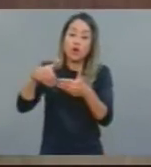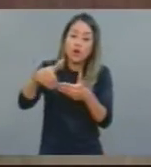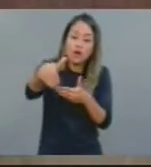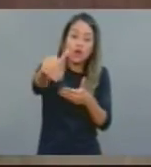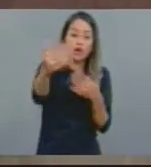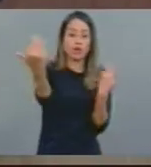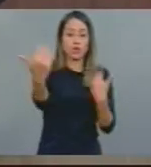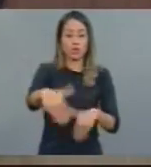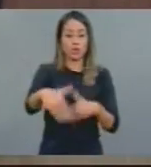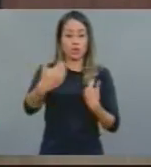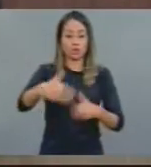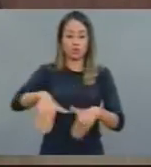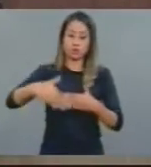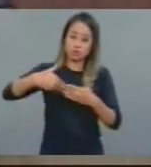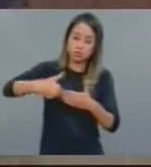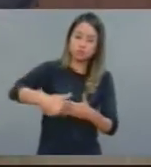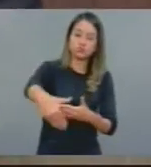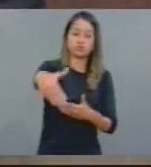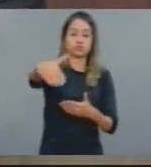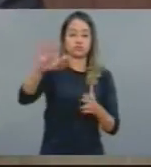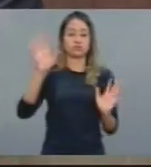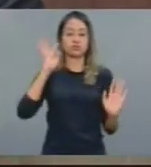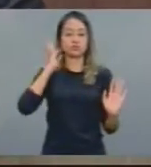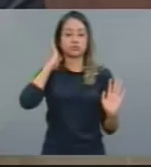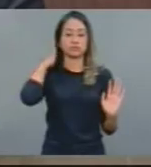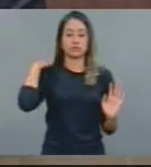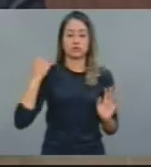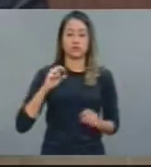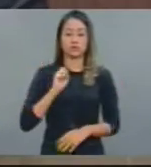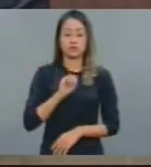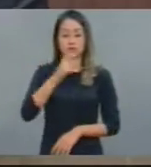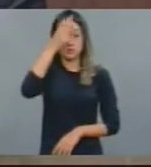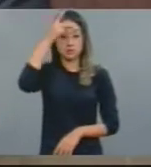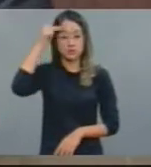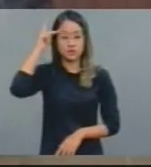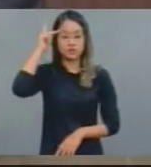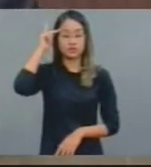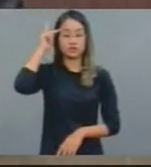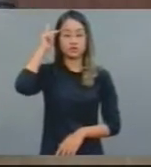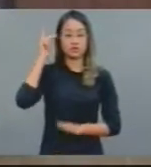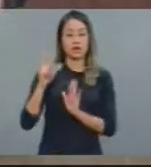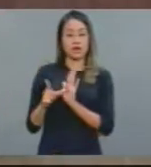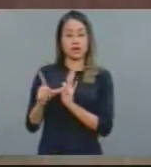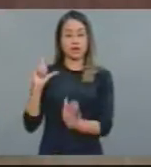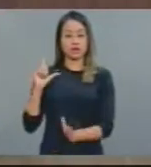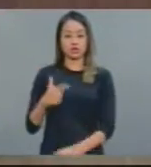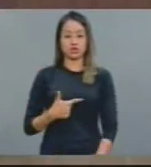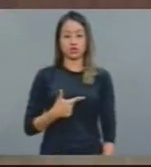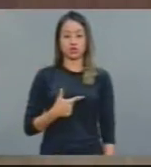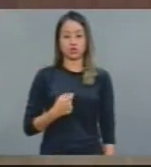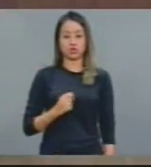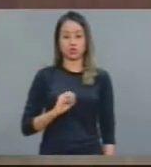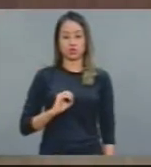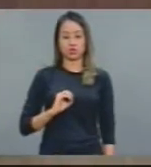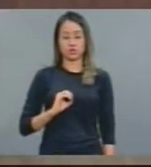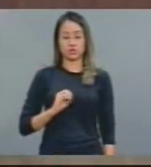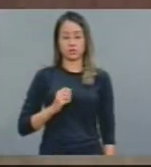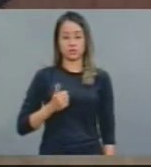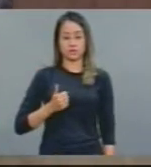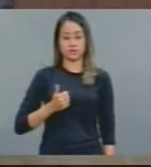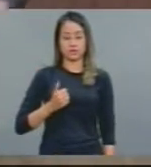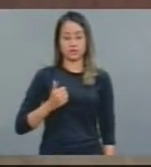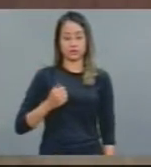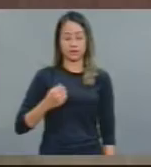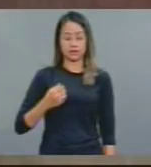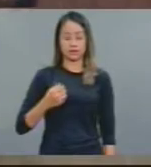na última remuneração. Ou seja, aqueles que entraram antes de 2003, que eles não sejam apenados